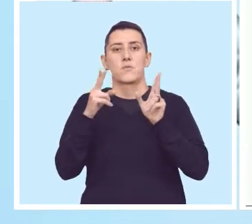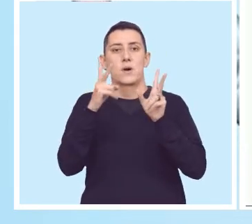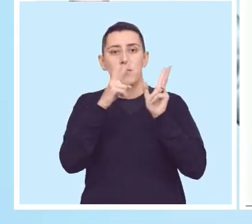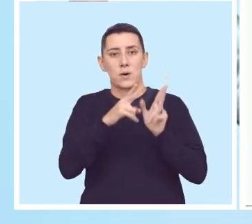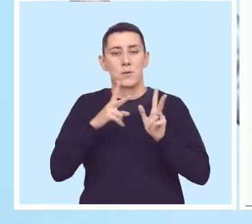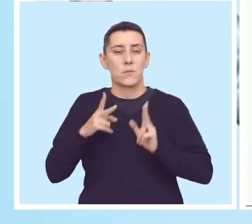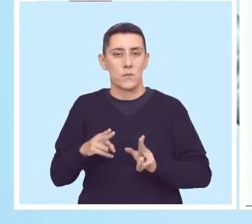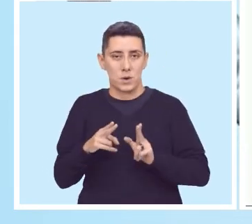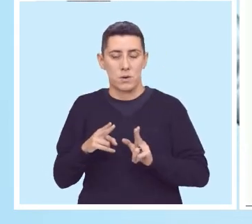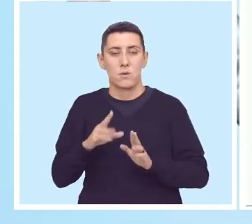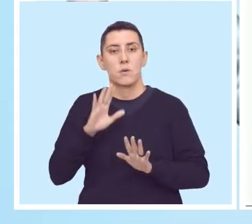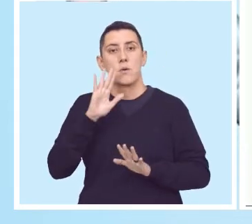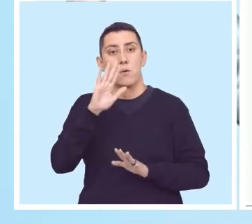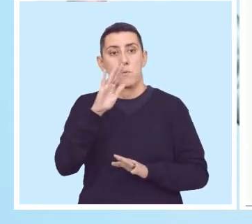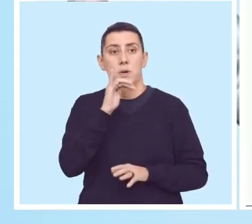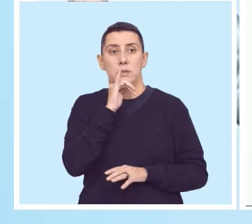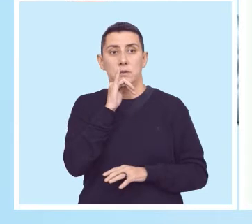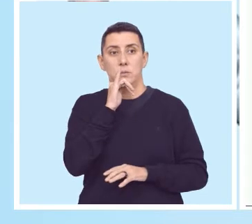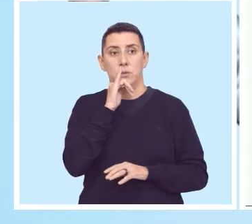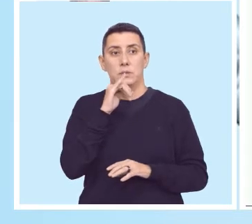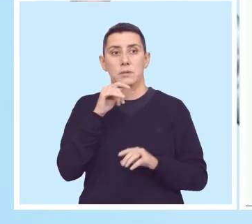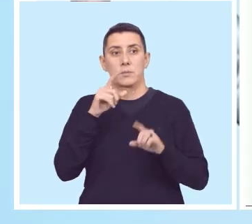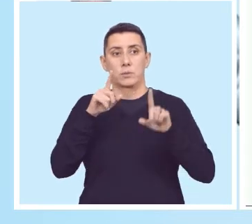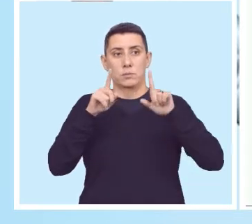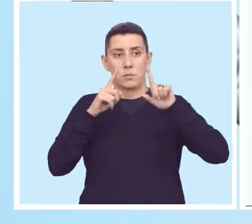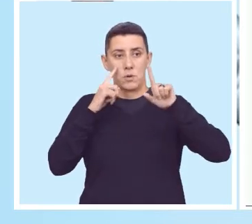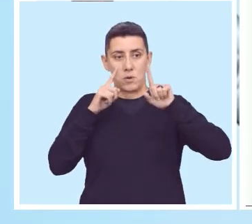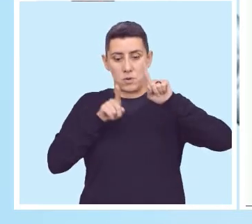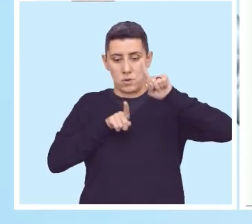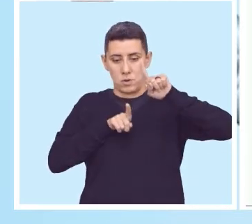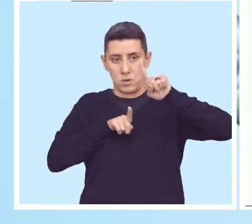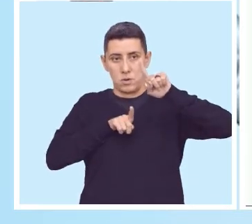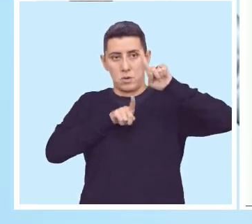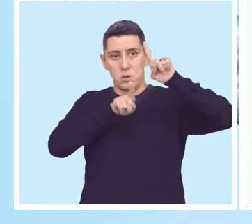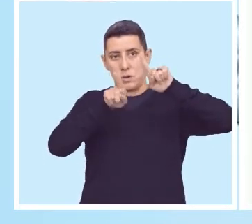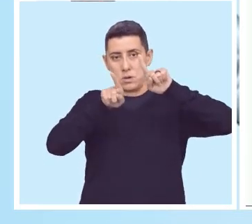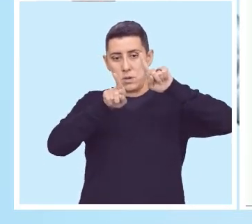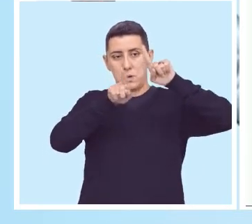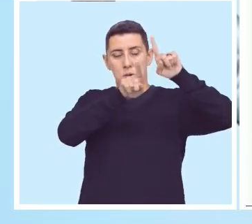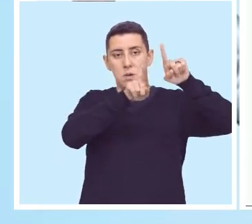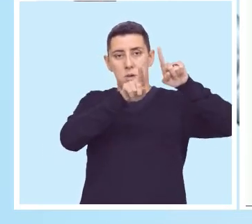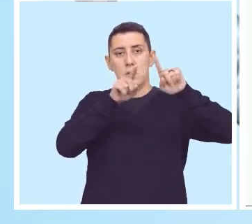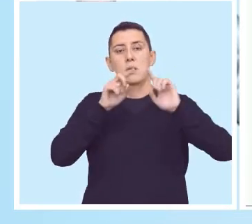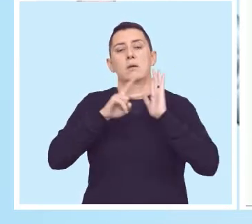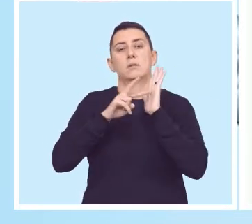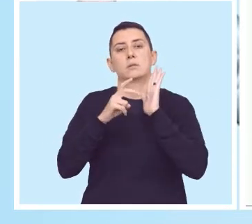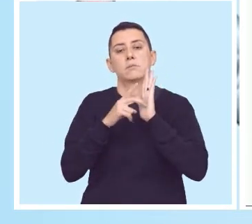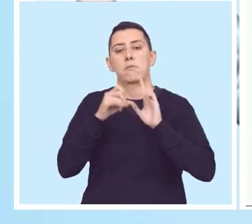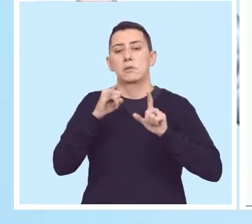diferença na localização do pixel. Então, o interessante era justamente eliminar essa